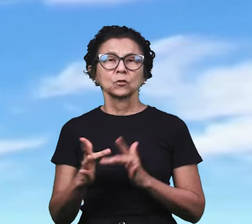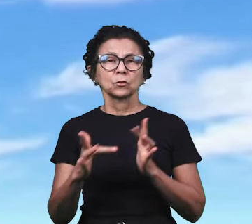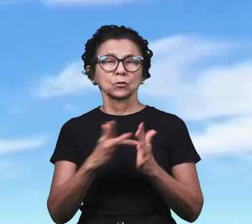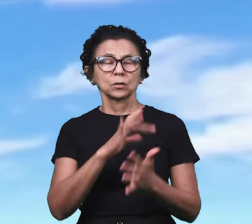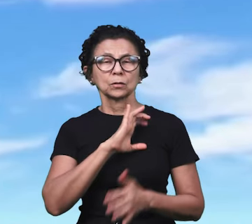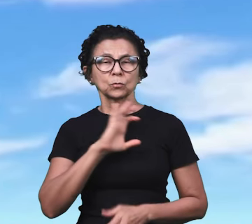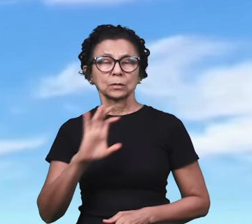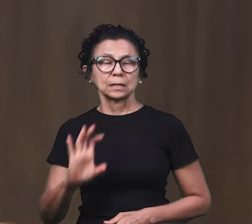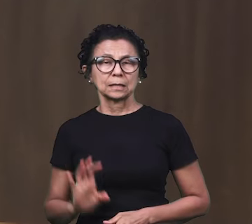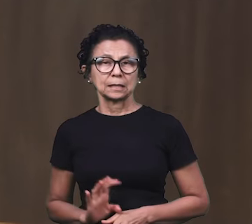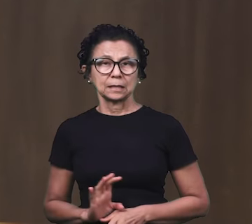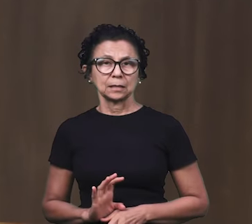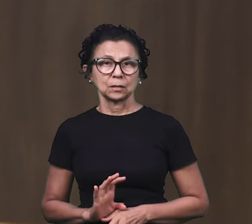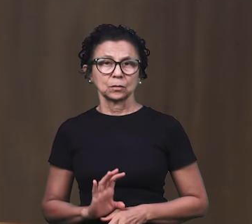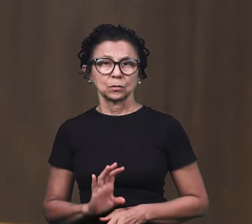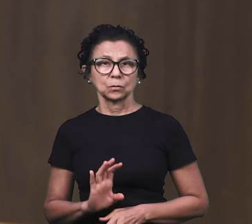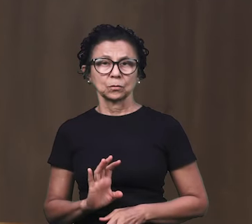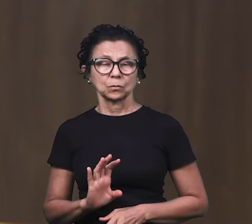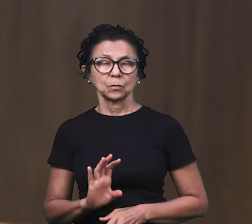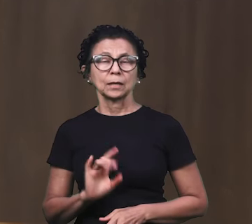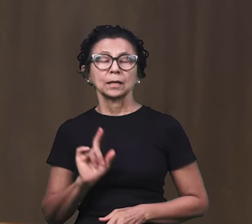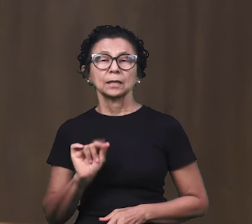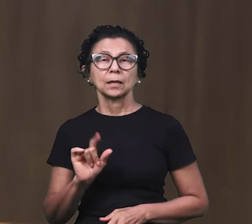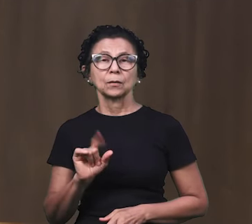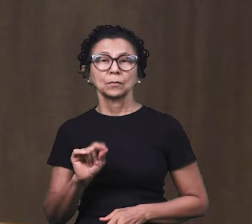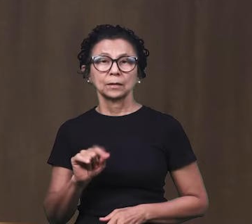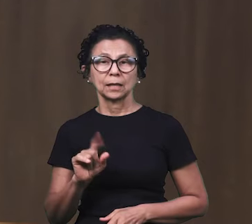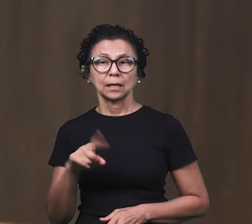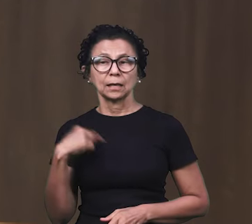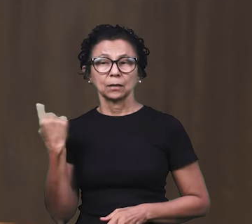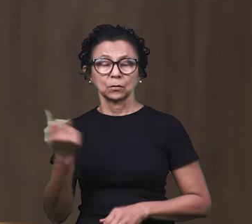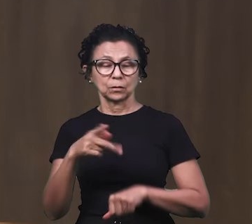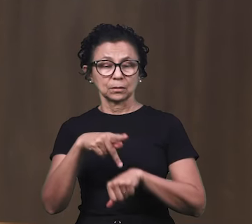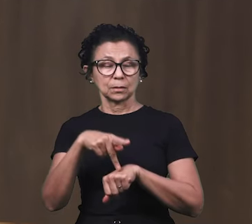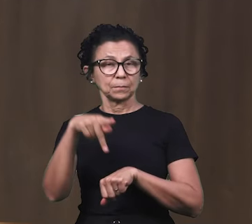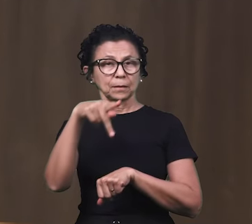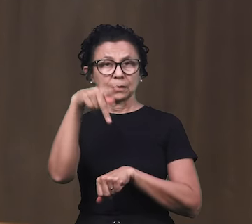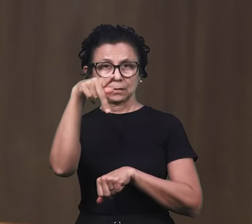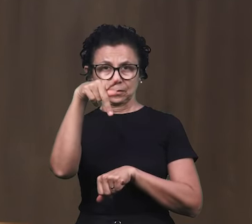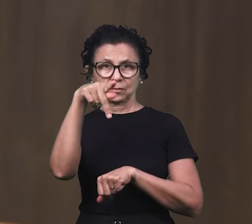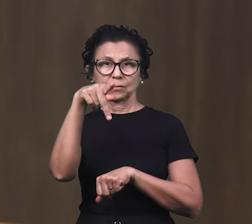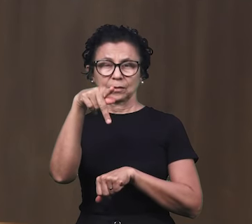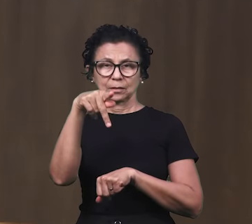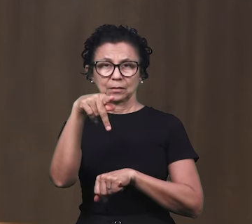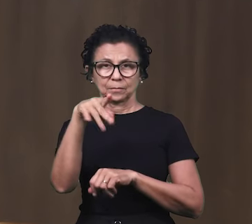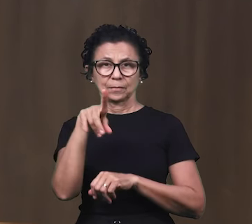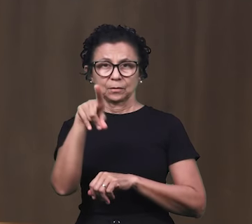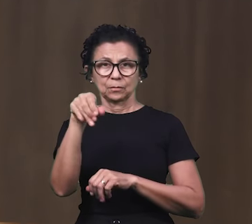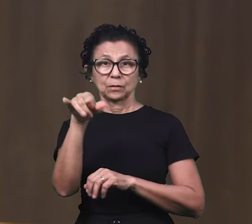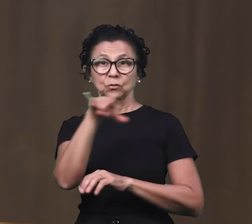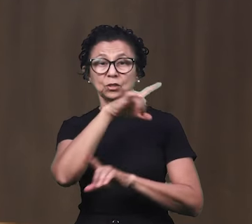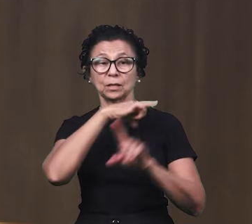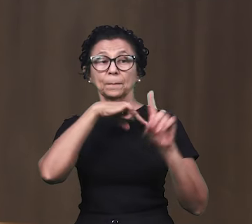sacrificado por nós. Nós falamos aqui que a salvação é uma festa. É uma festa. E que dela participamos todos